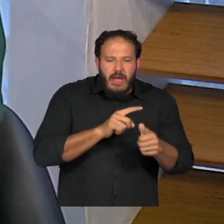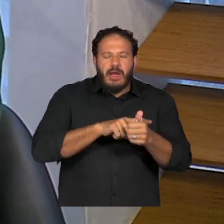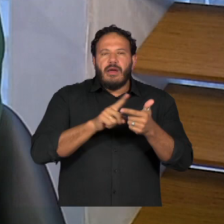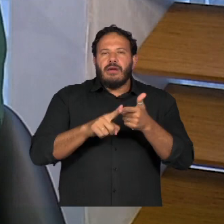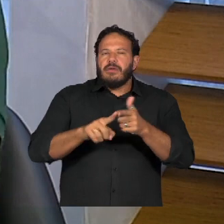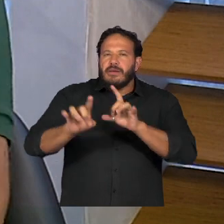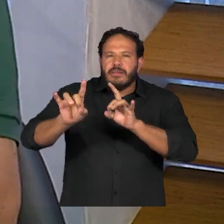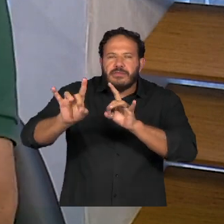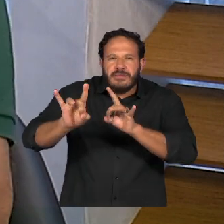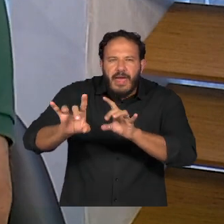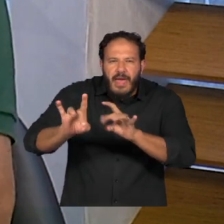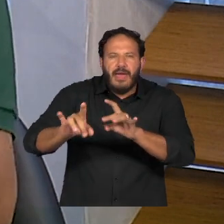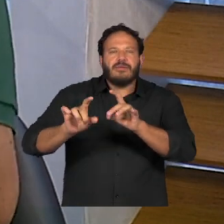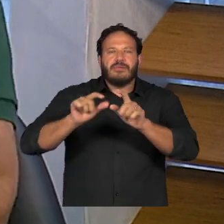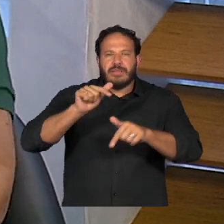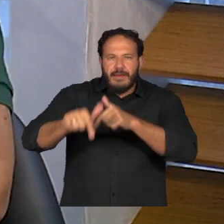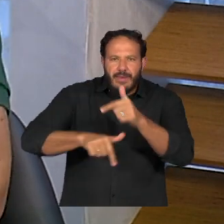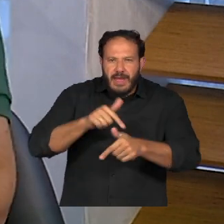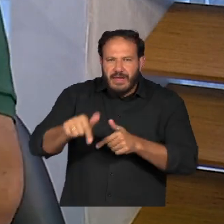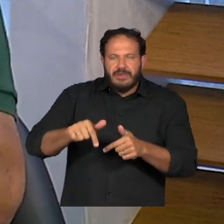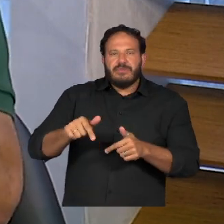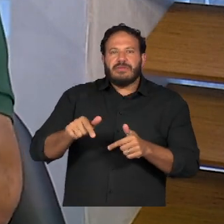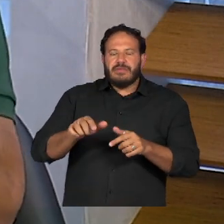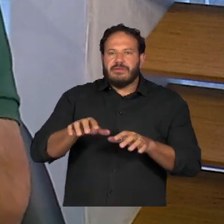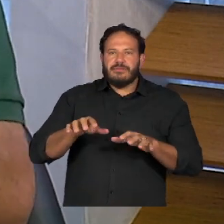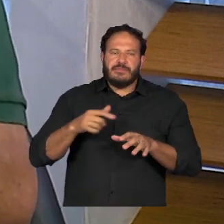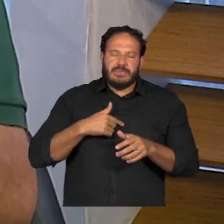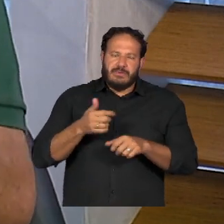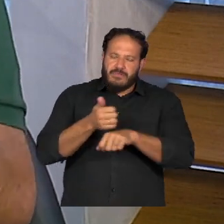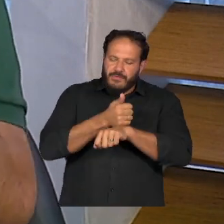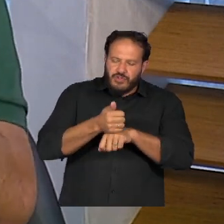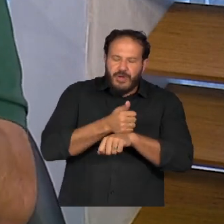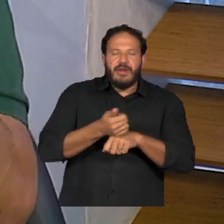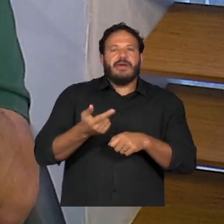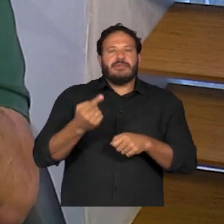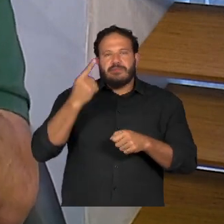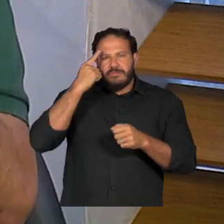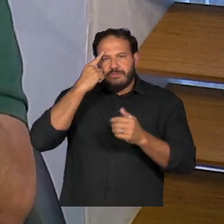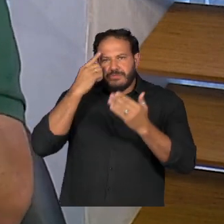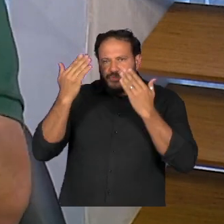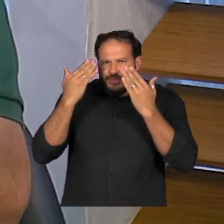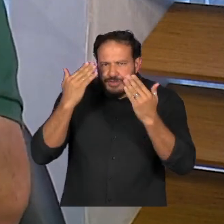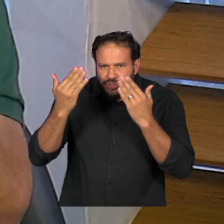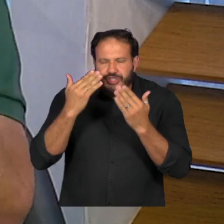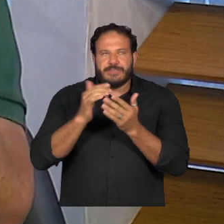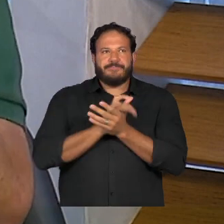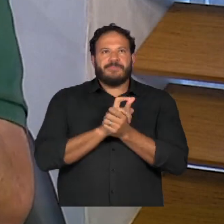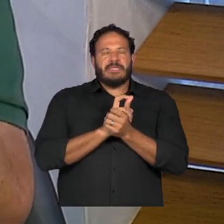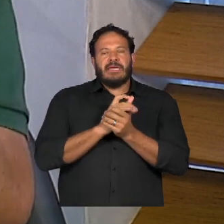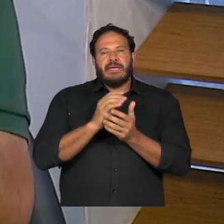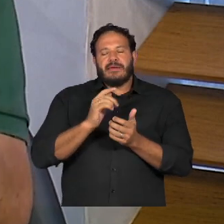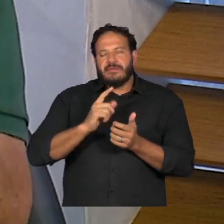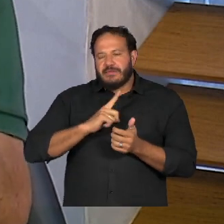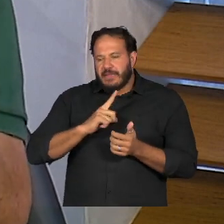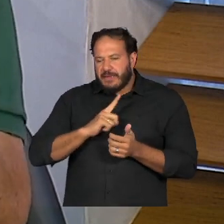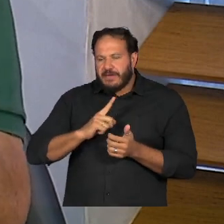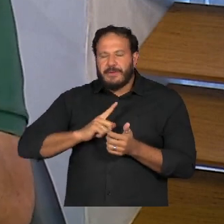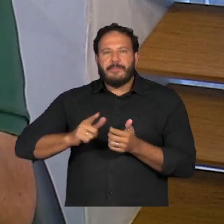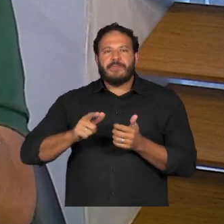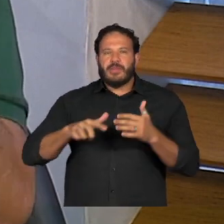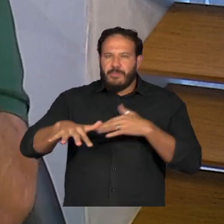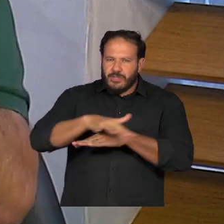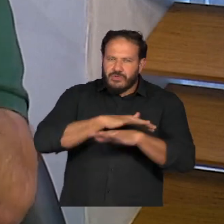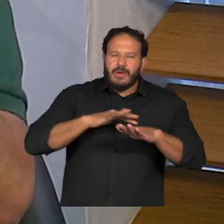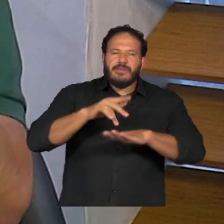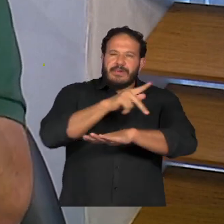técnicos que trabalham conosco então nós temos lá profissionais de Psicologia eh nós temos eh pessoal da